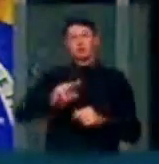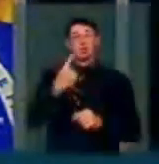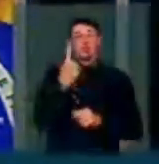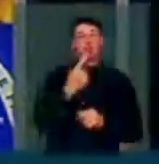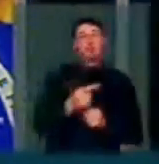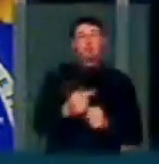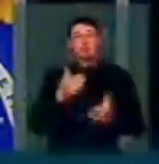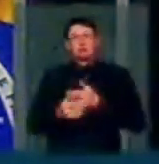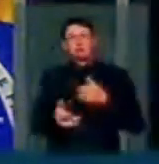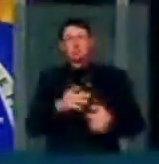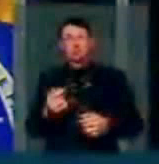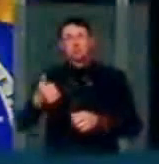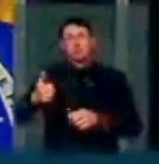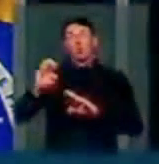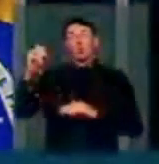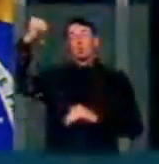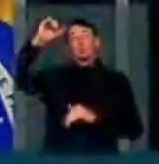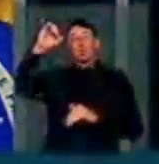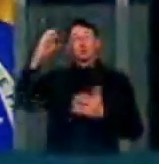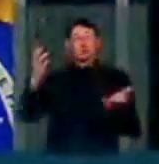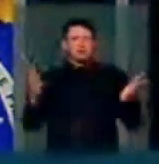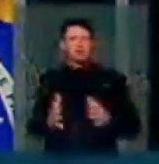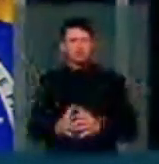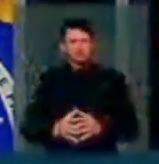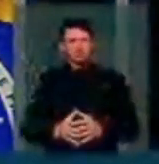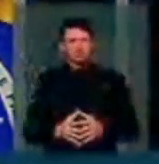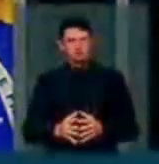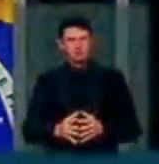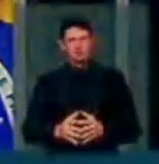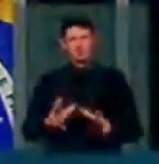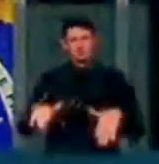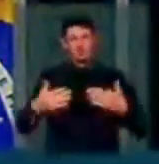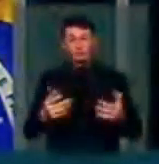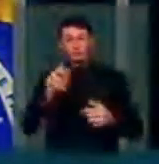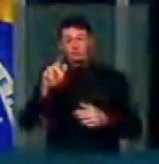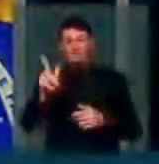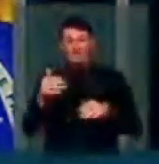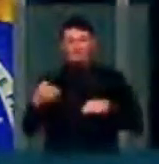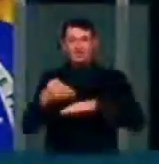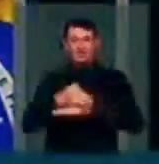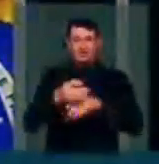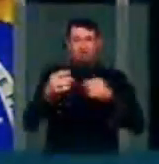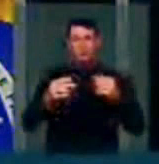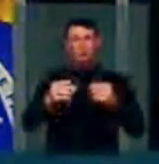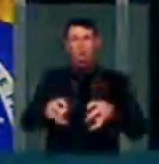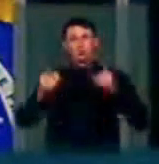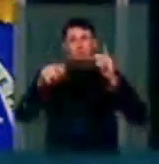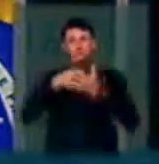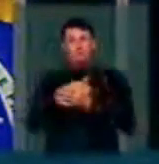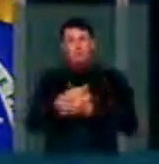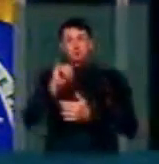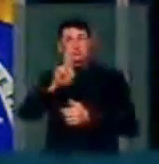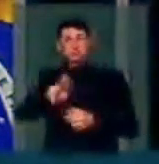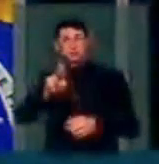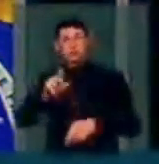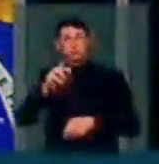e sendo do primeiro andar ou do décimo andar. Então, quando você tem uma vaga de estacionamento no prédio, você paga independente se está usando ela uma